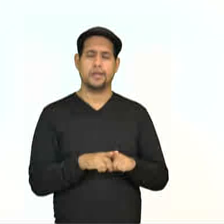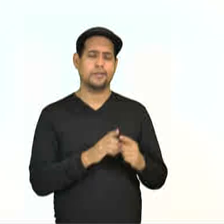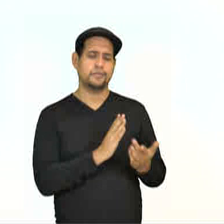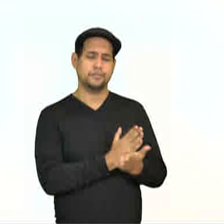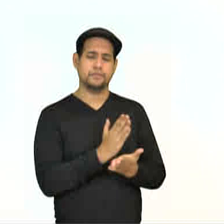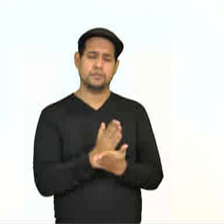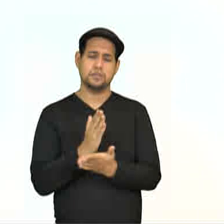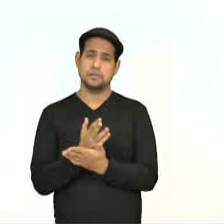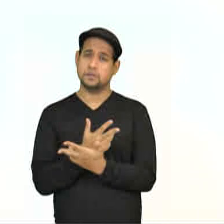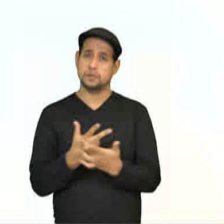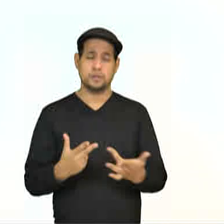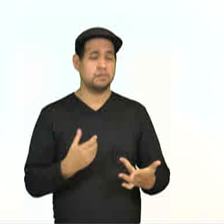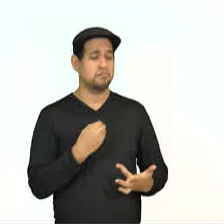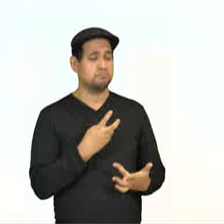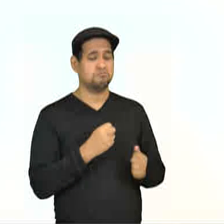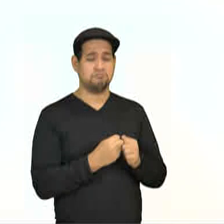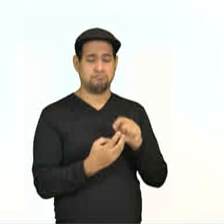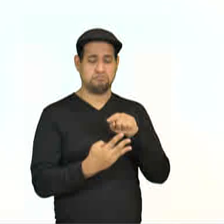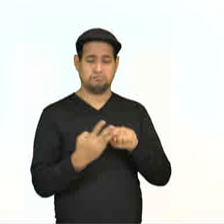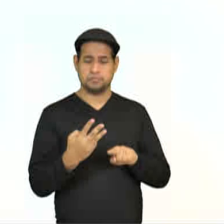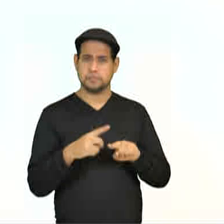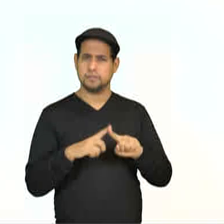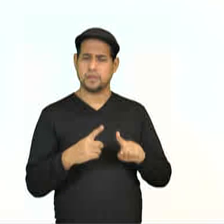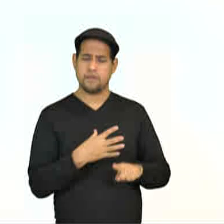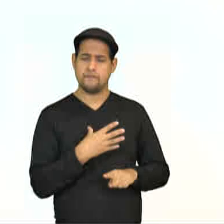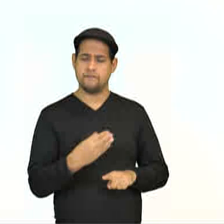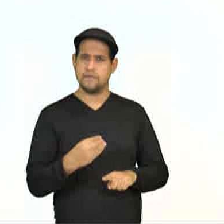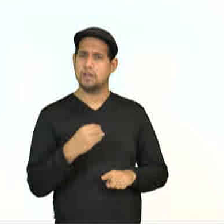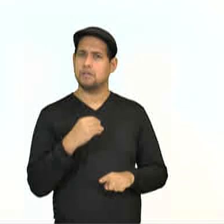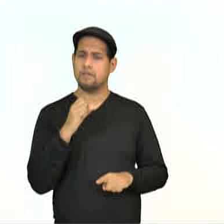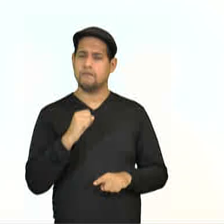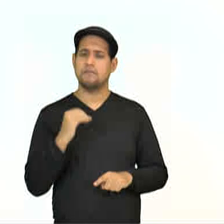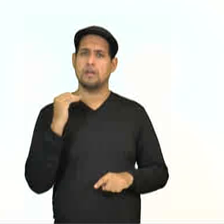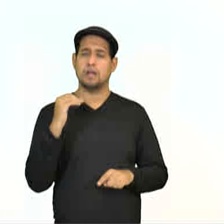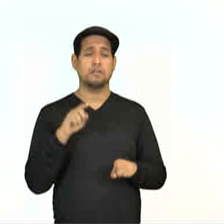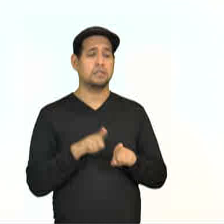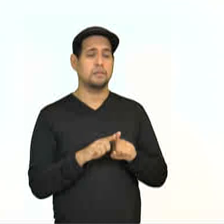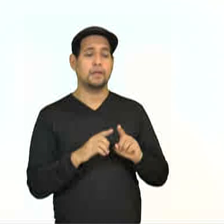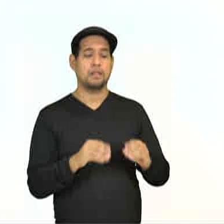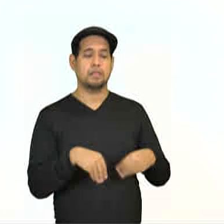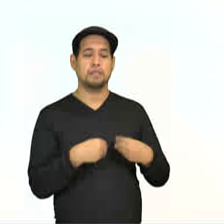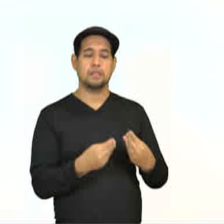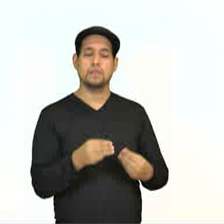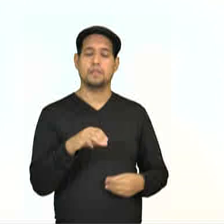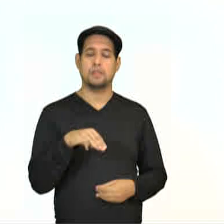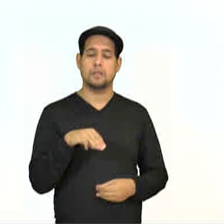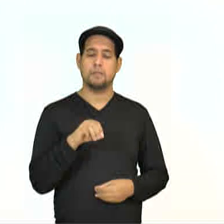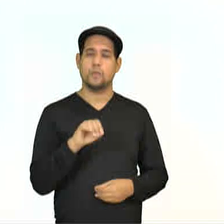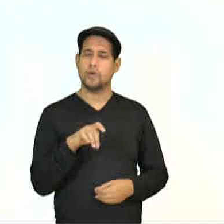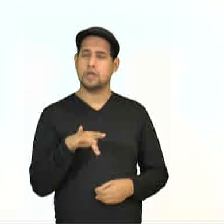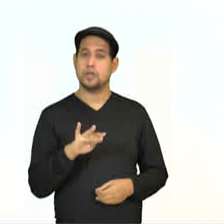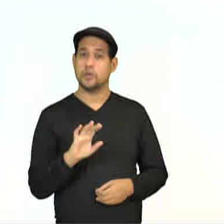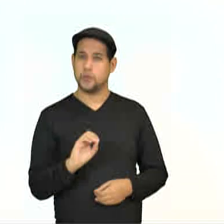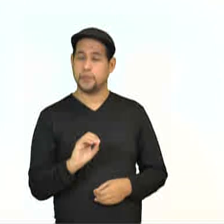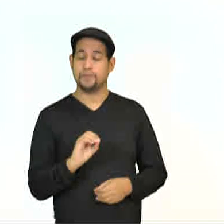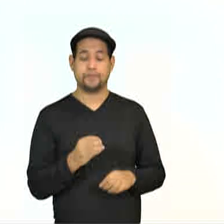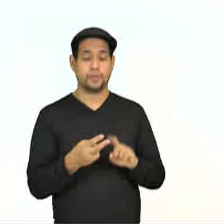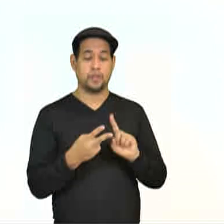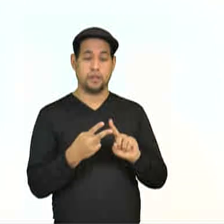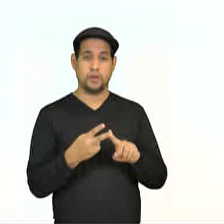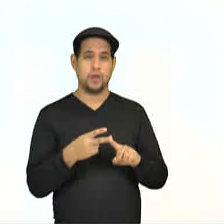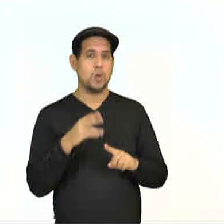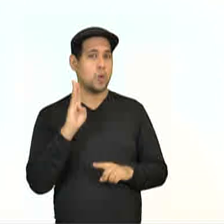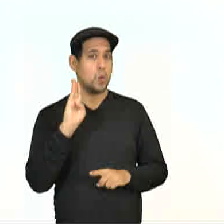os seus bens pelos 3. Ao filho mais velho, o moleiro deu-lhe o moinho. Ao filho do meio, deixou-lhe